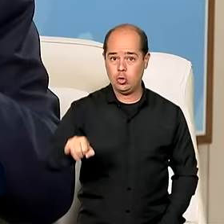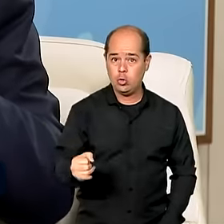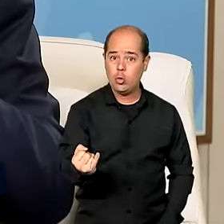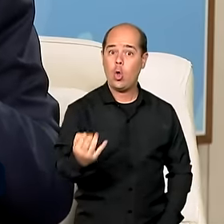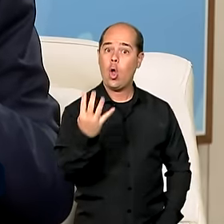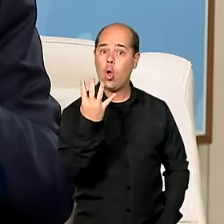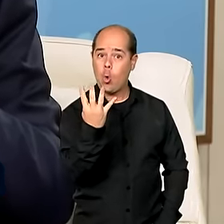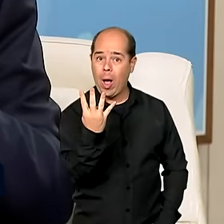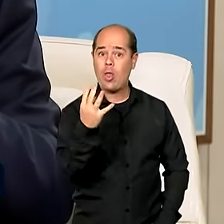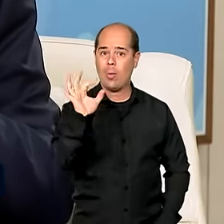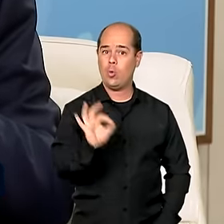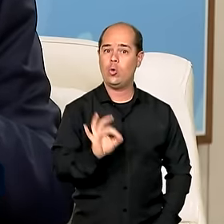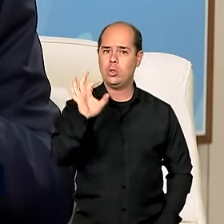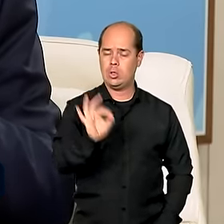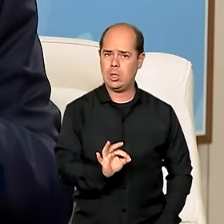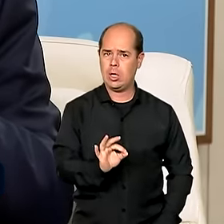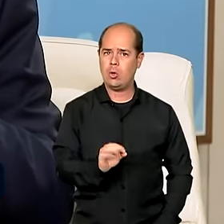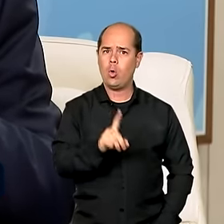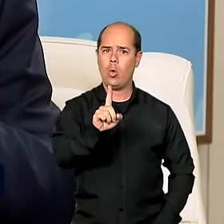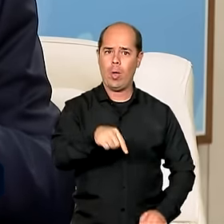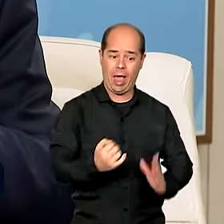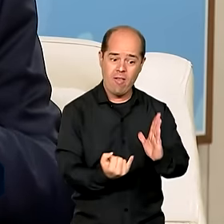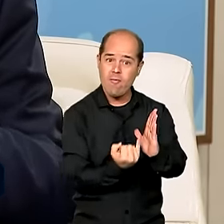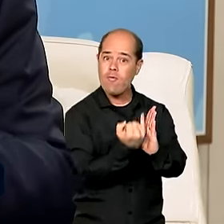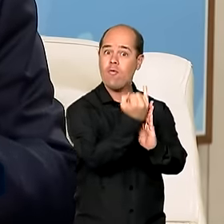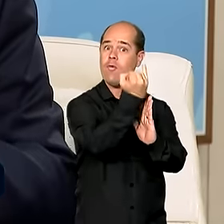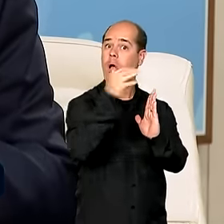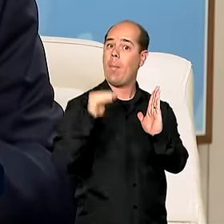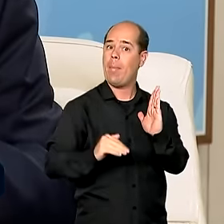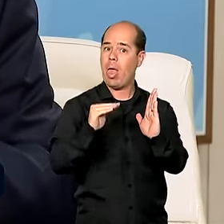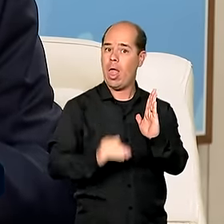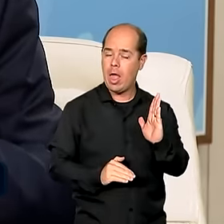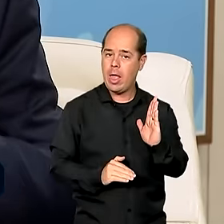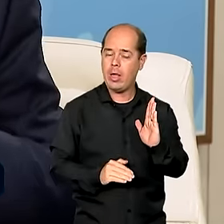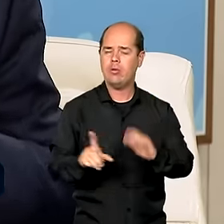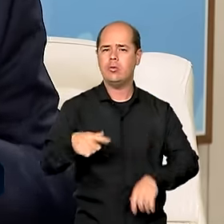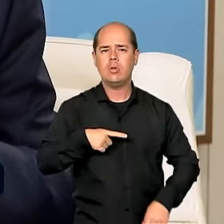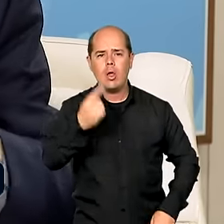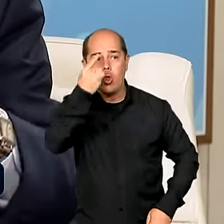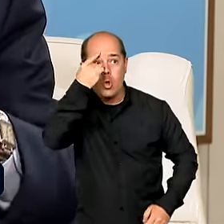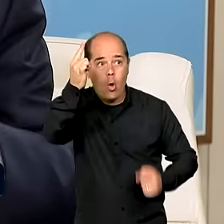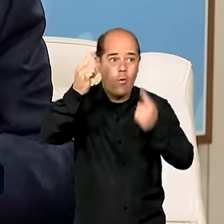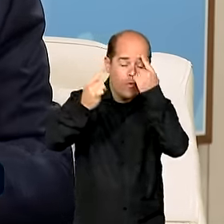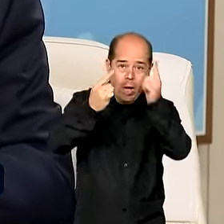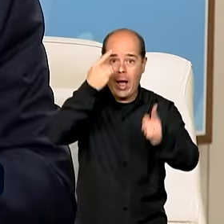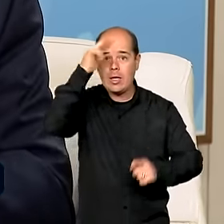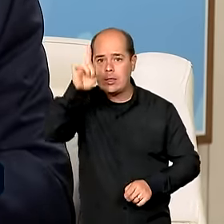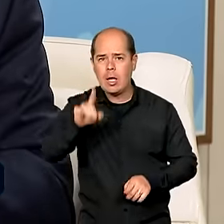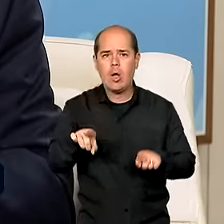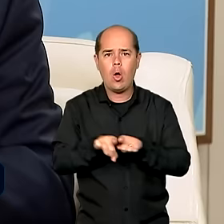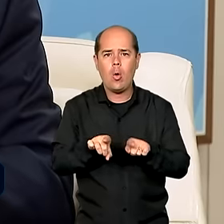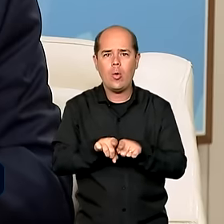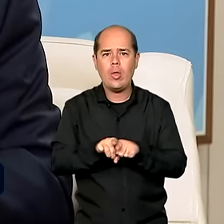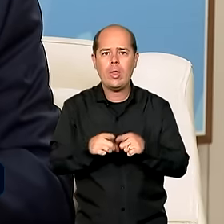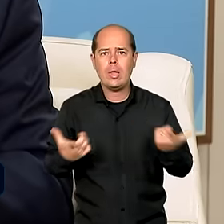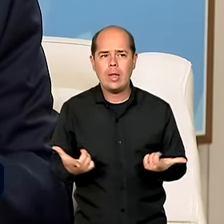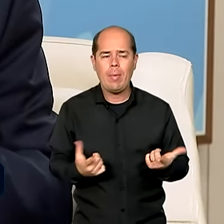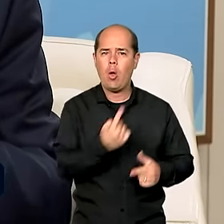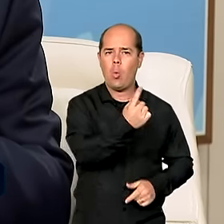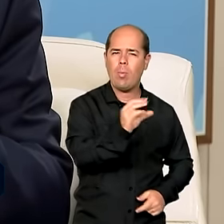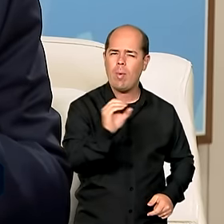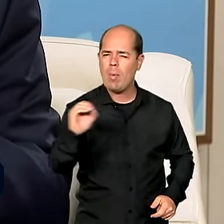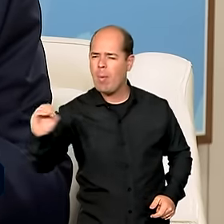para pesquisa desenvolvimento inovação e digitalização então avançamos na questão da